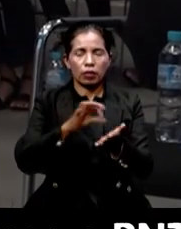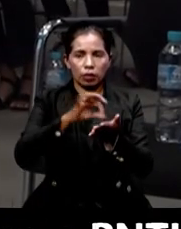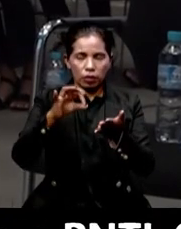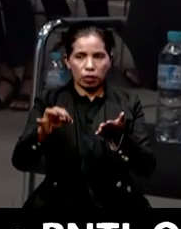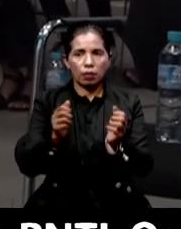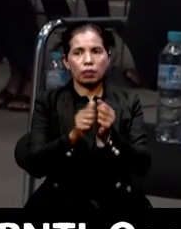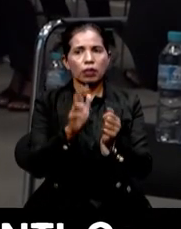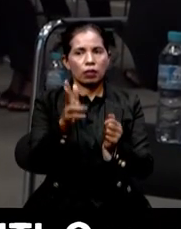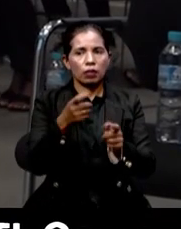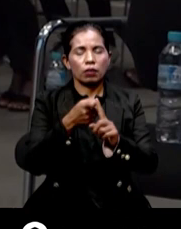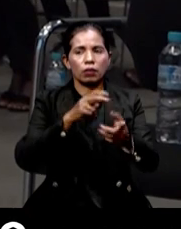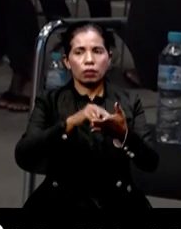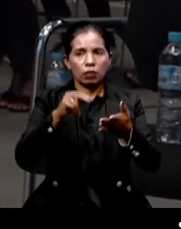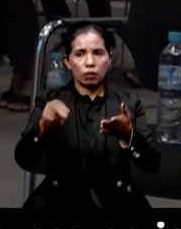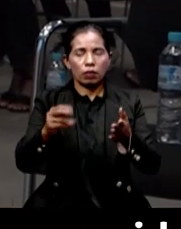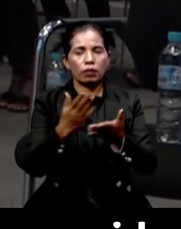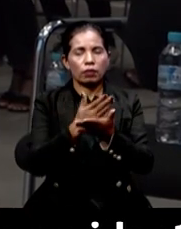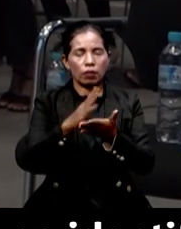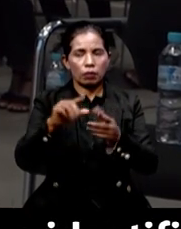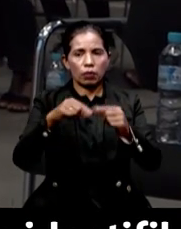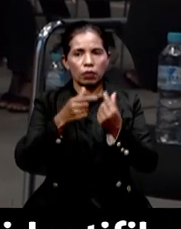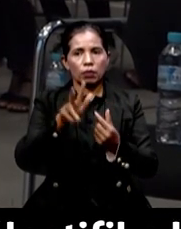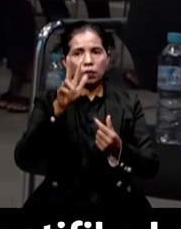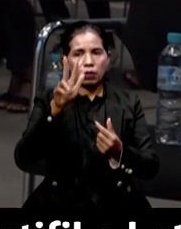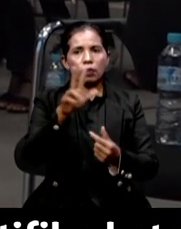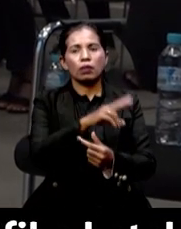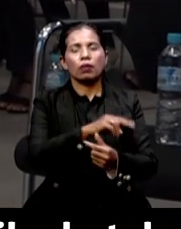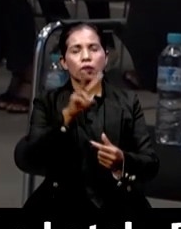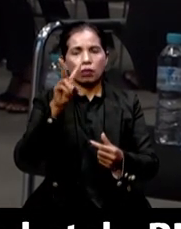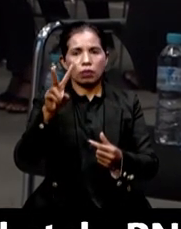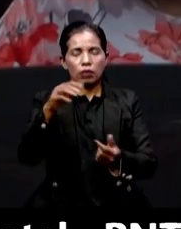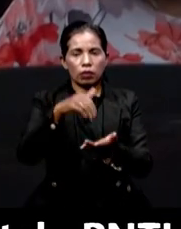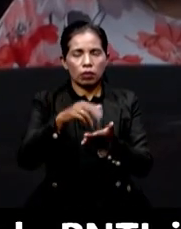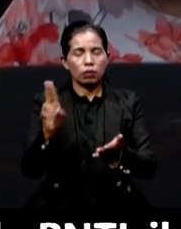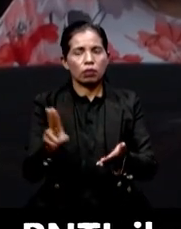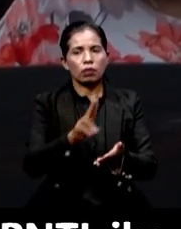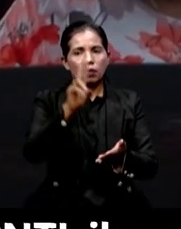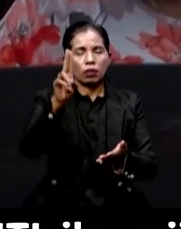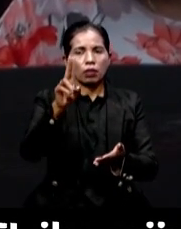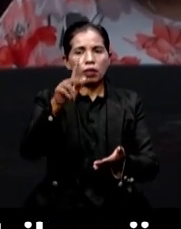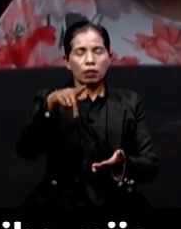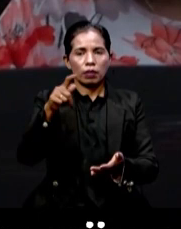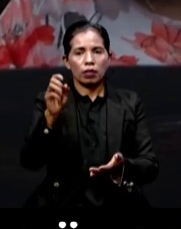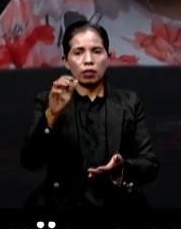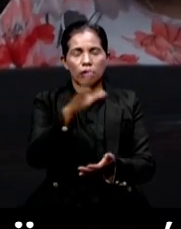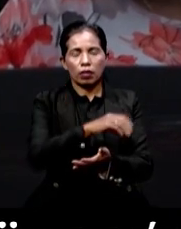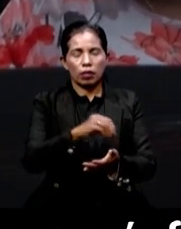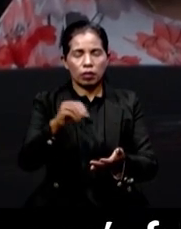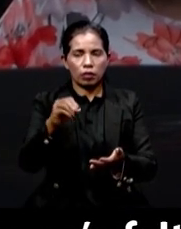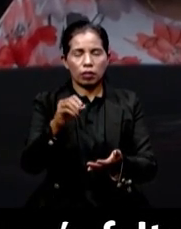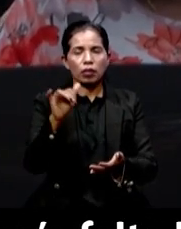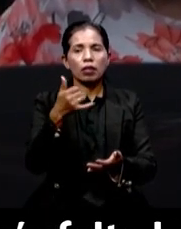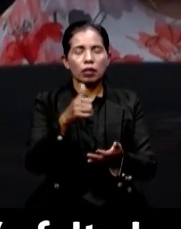tolu nulu usi numeru ne fahe be ekipa rua ekipa ida se lau estudu Universidade Politeknik Ewangan Negara Stan